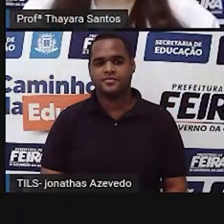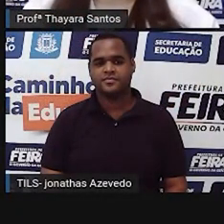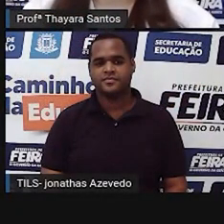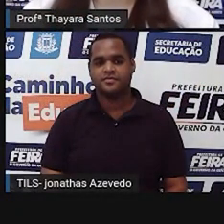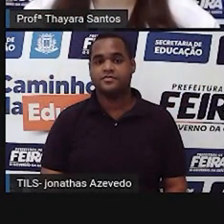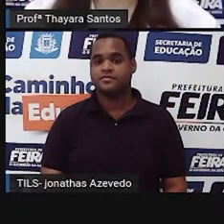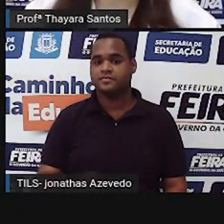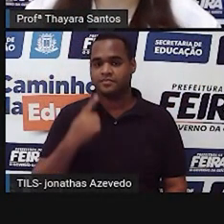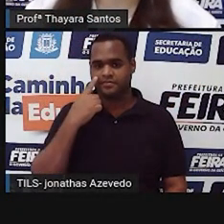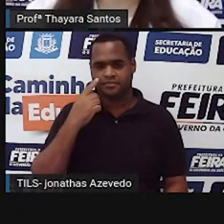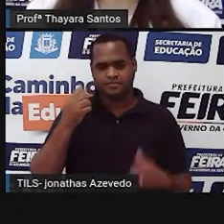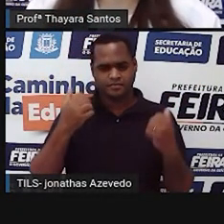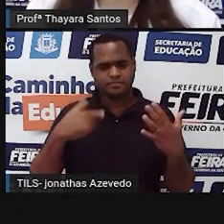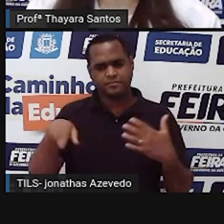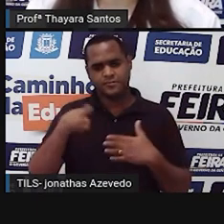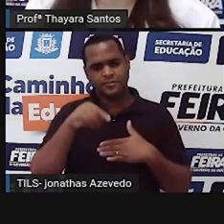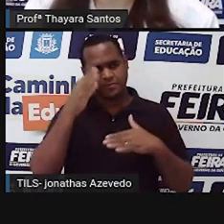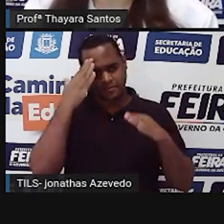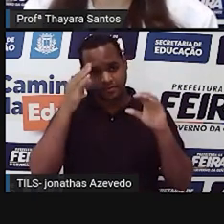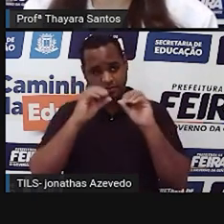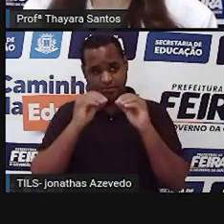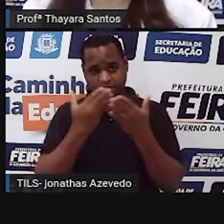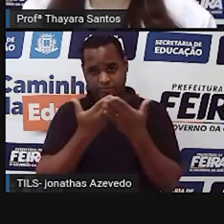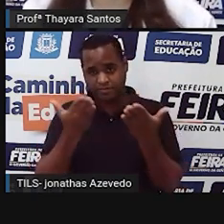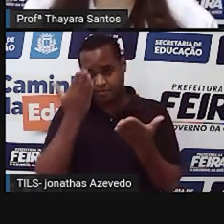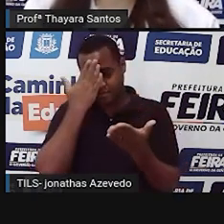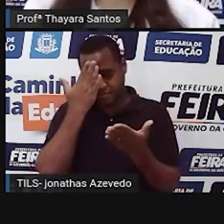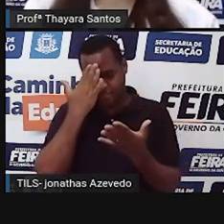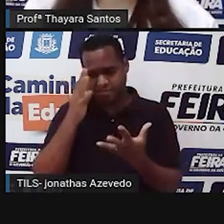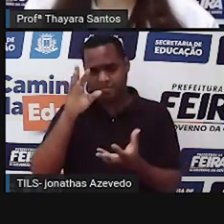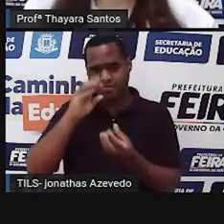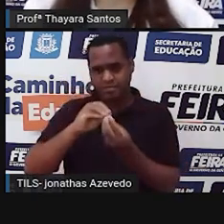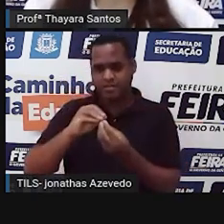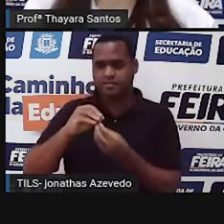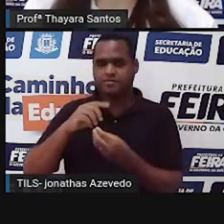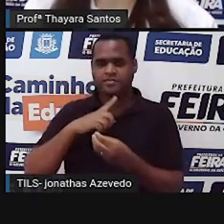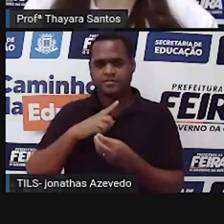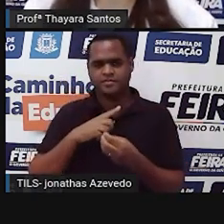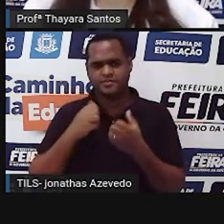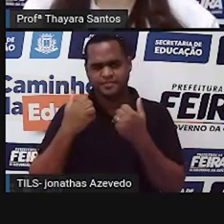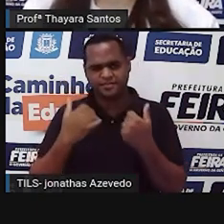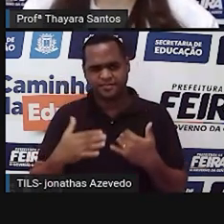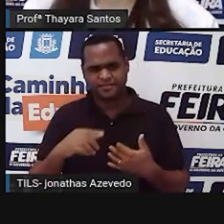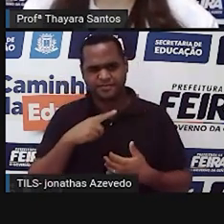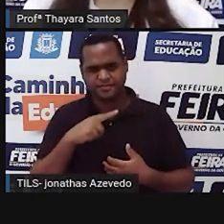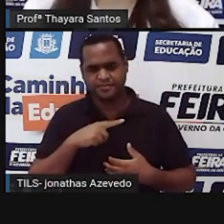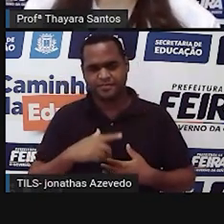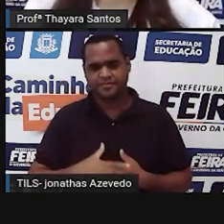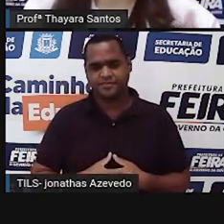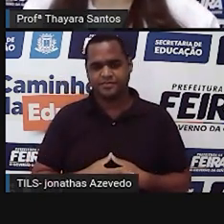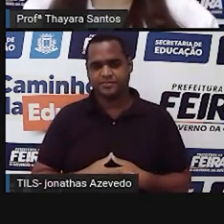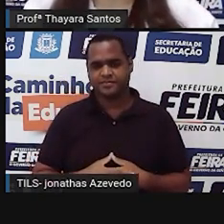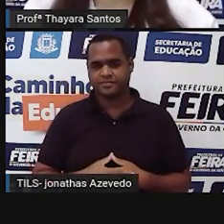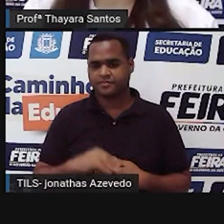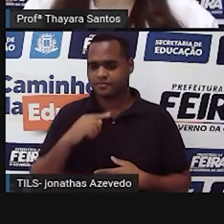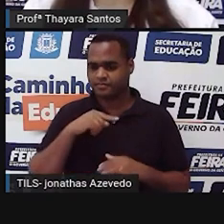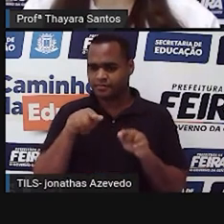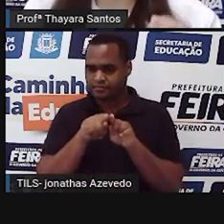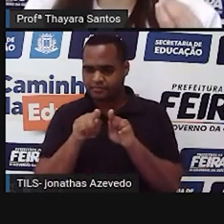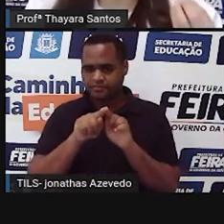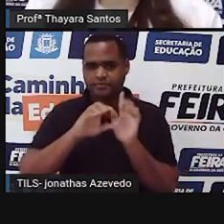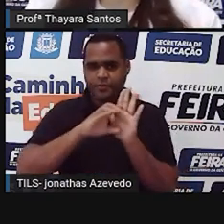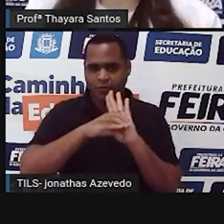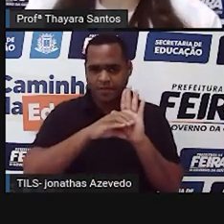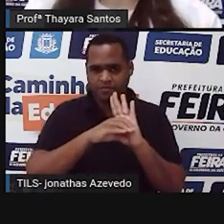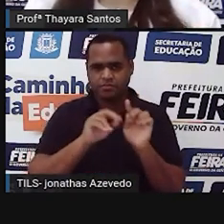Então, aqui só para vocês saberem os níveis de compactação desse material genético. Então, e também alguns conceitos, né? O